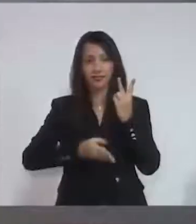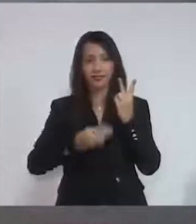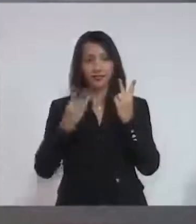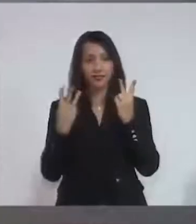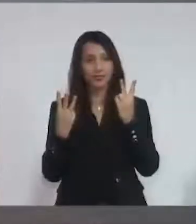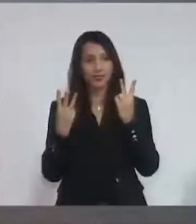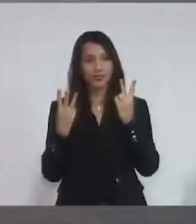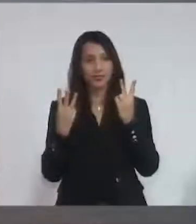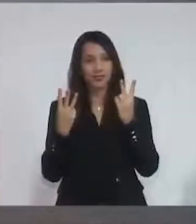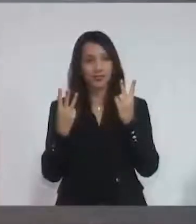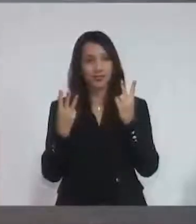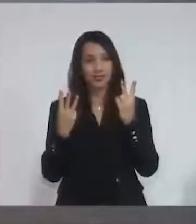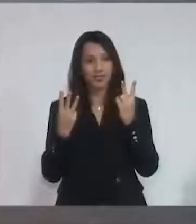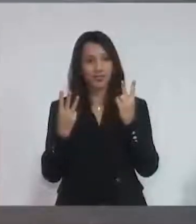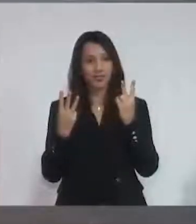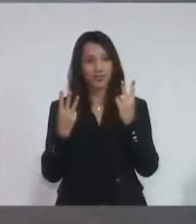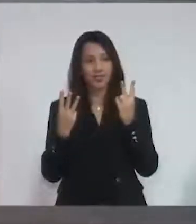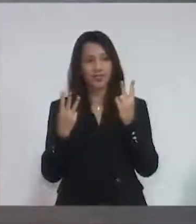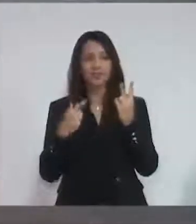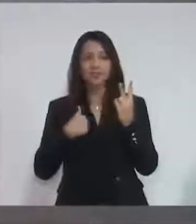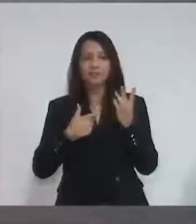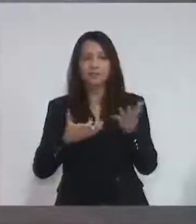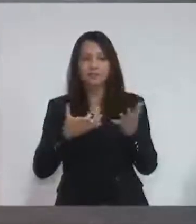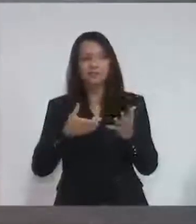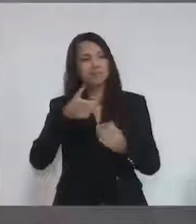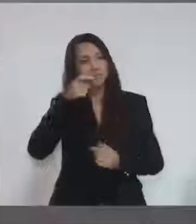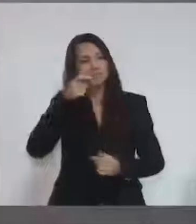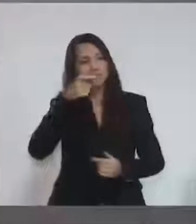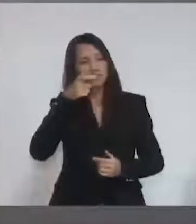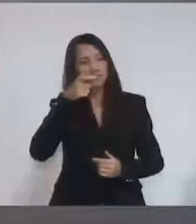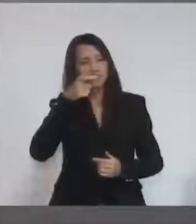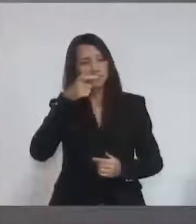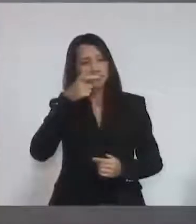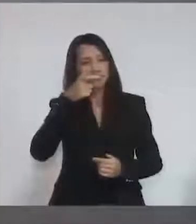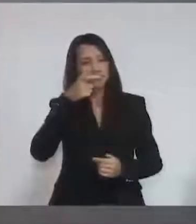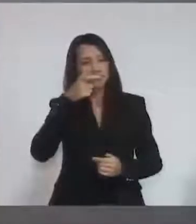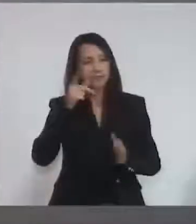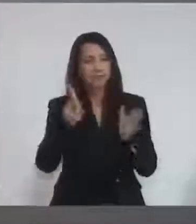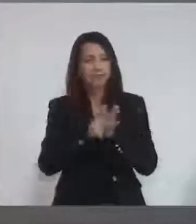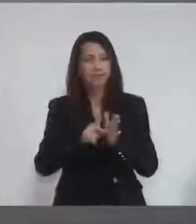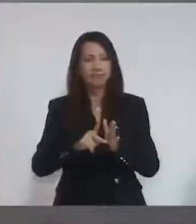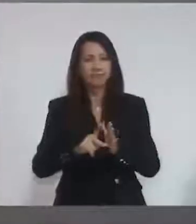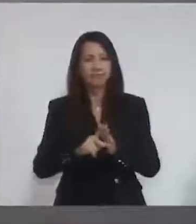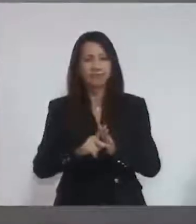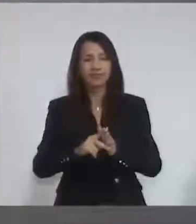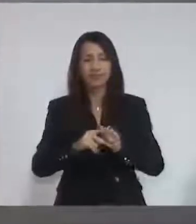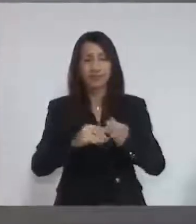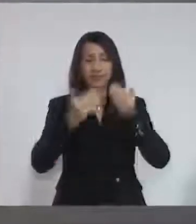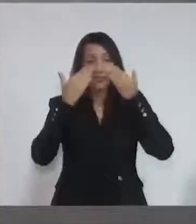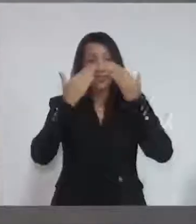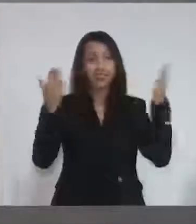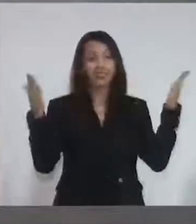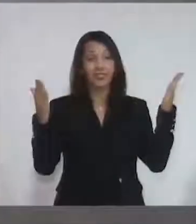Bom, eu quero ver colocarem esse escândalo aqui, né?